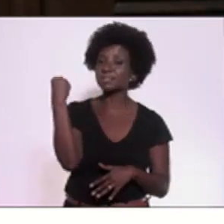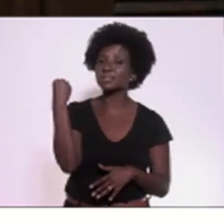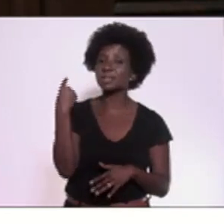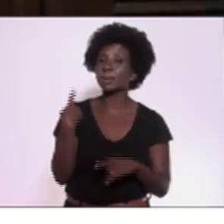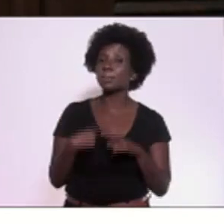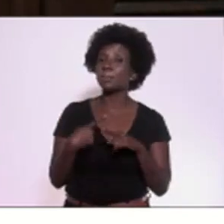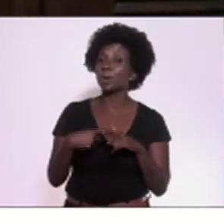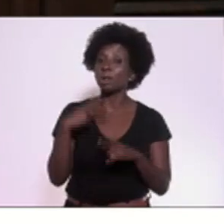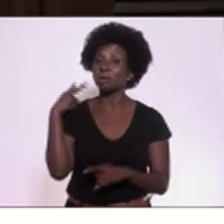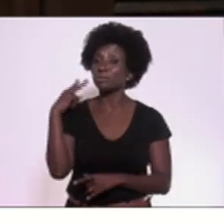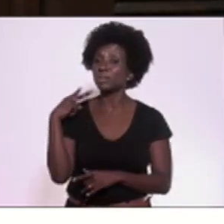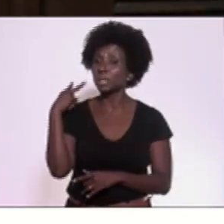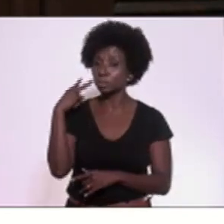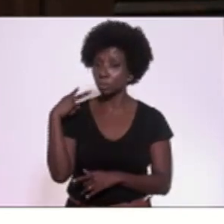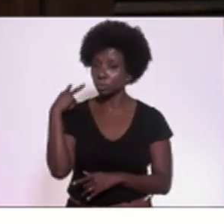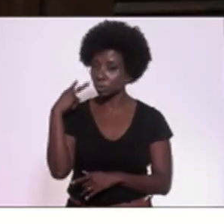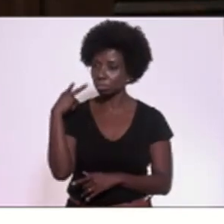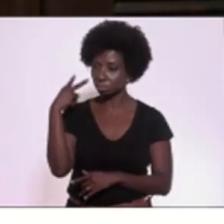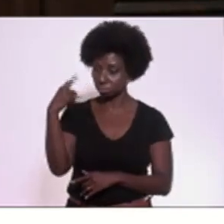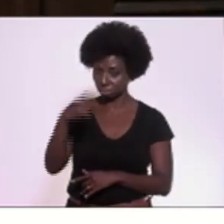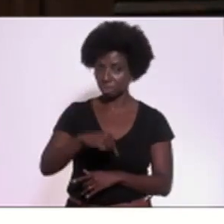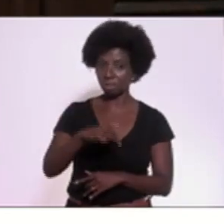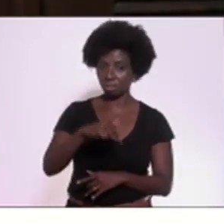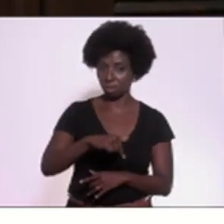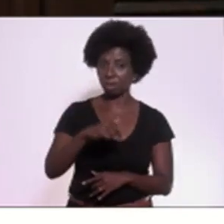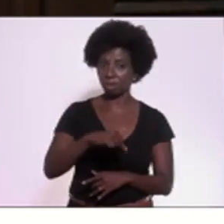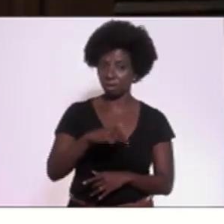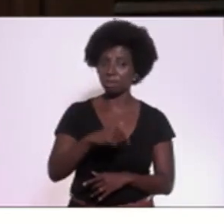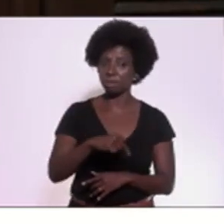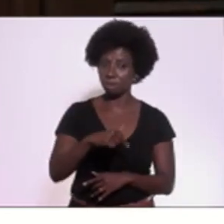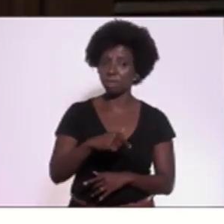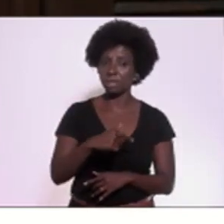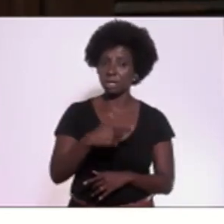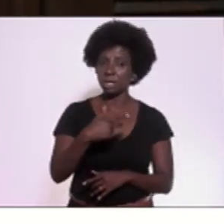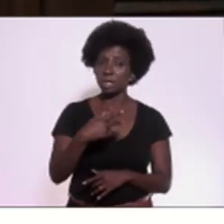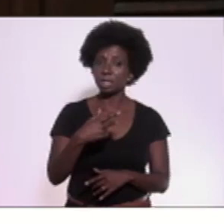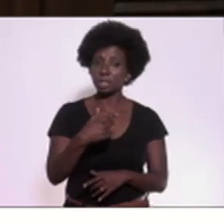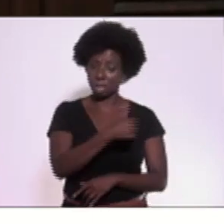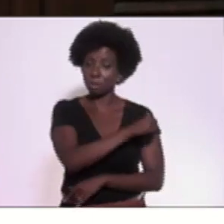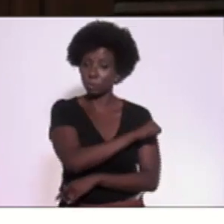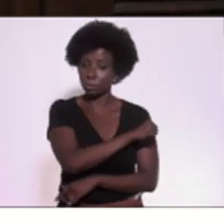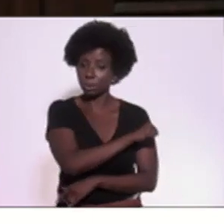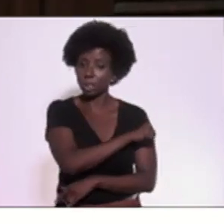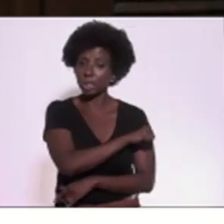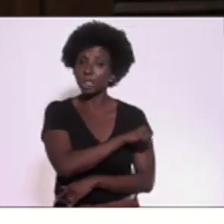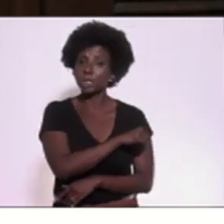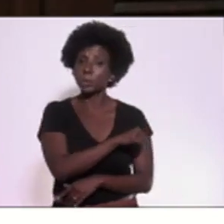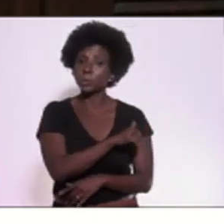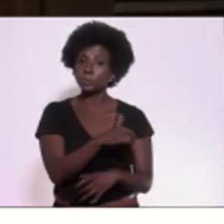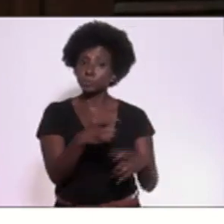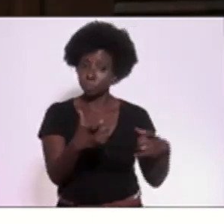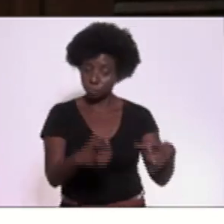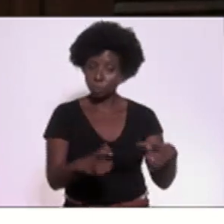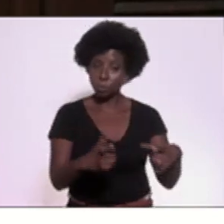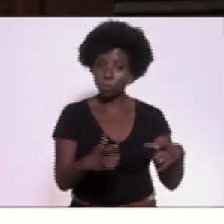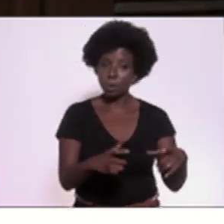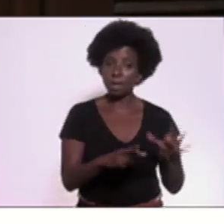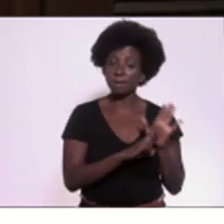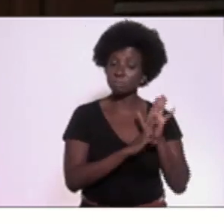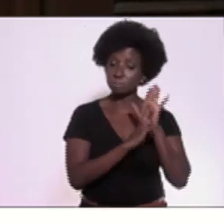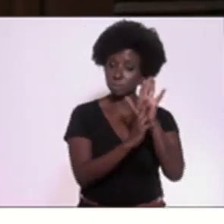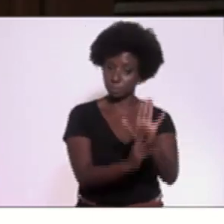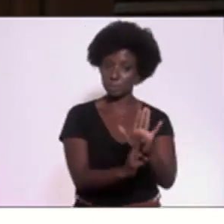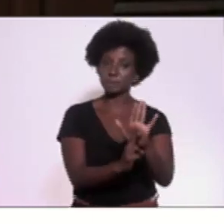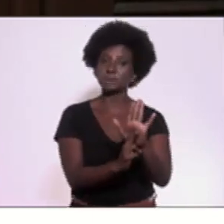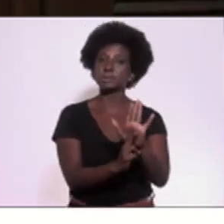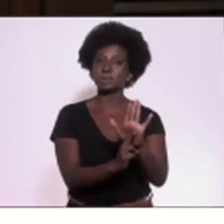uma parlamentar no exercício, na segunda capital mais importante do Estado brasileiro, numa cidade que tem uma